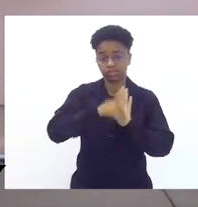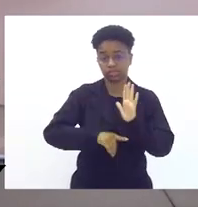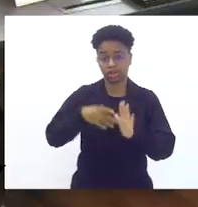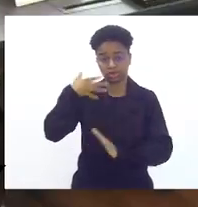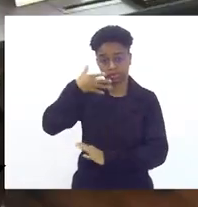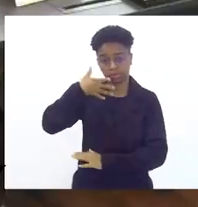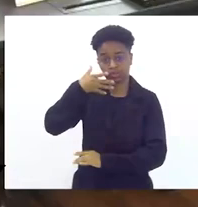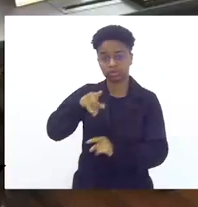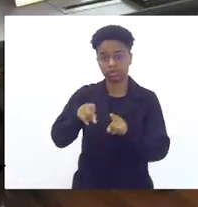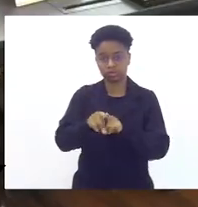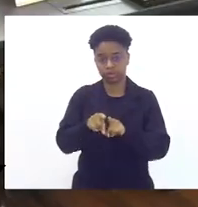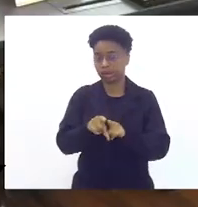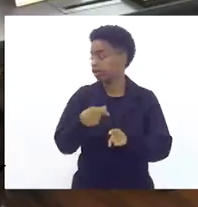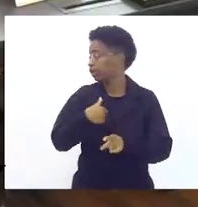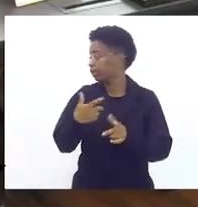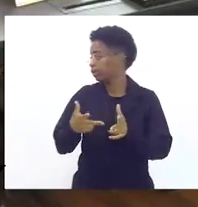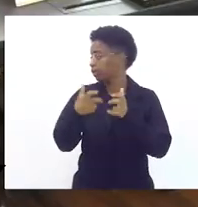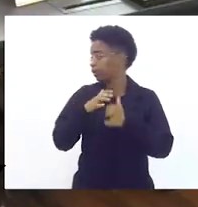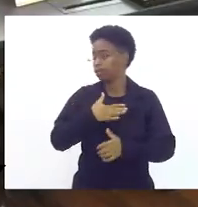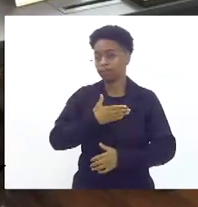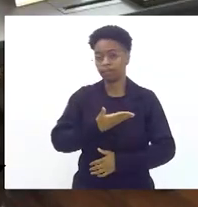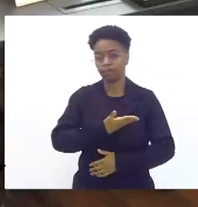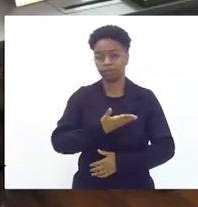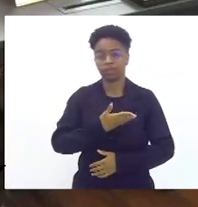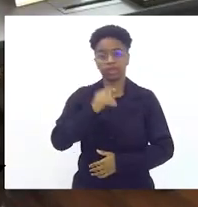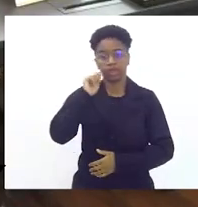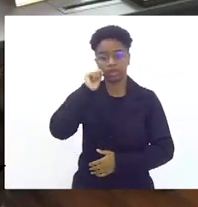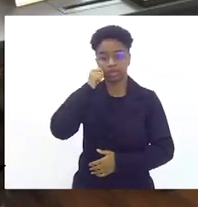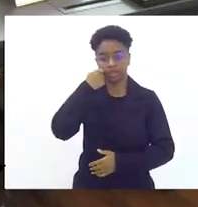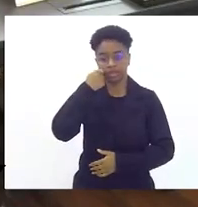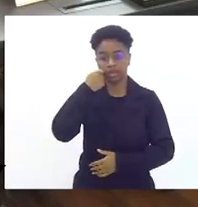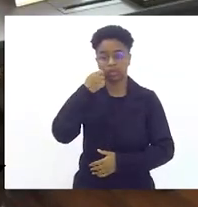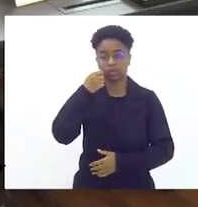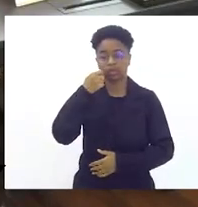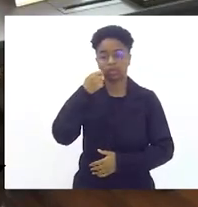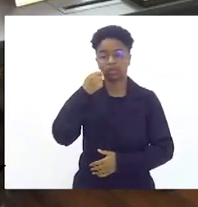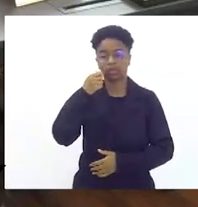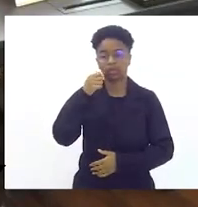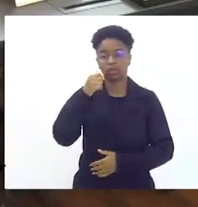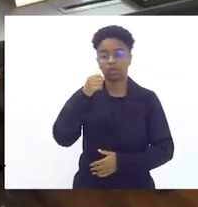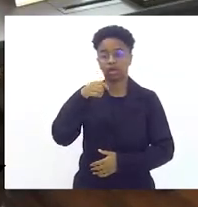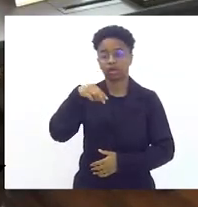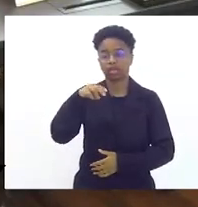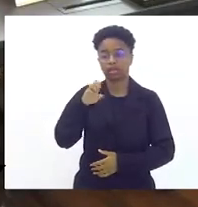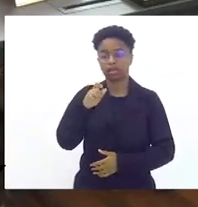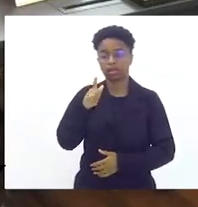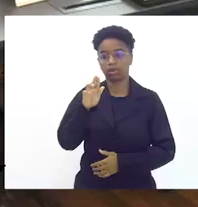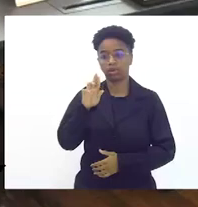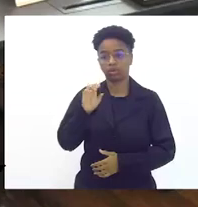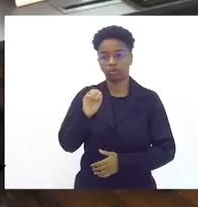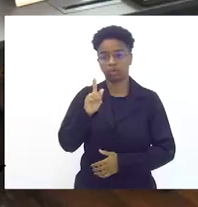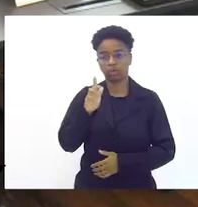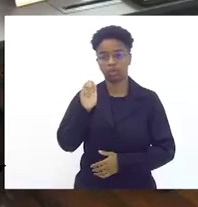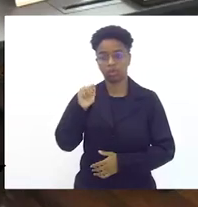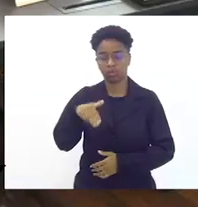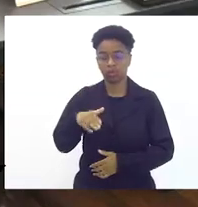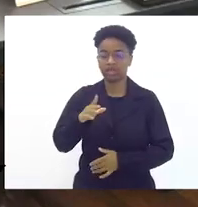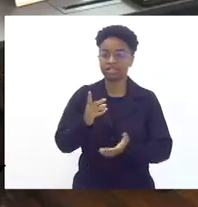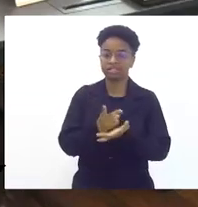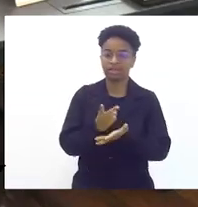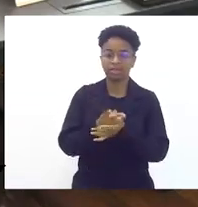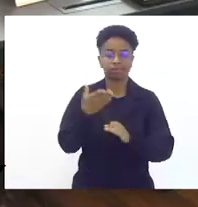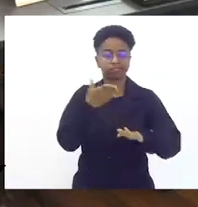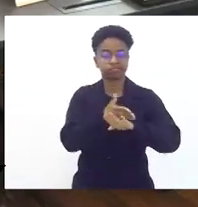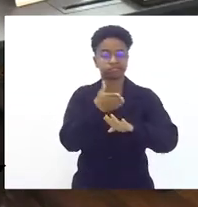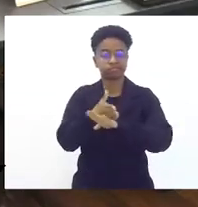à palavra tô vendo aqui meu companheiro negro ogum do Conselho de defesa dos negros dos direitos que sempre